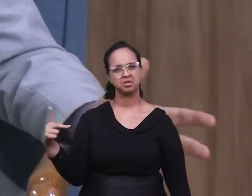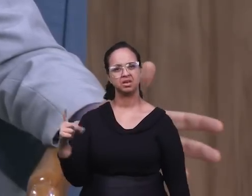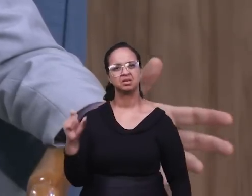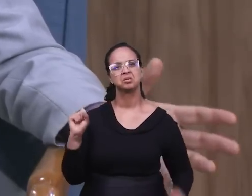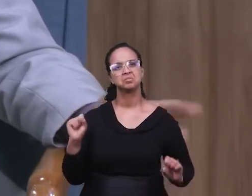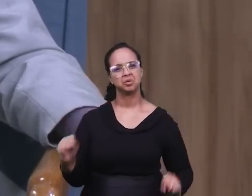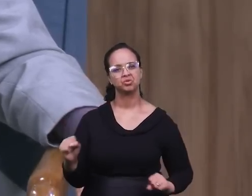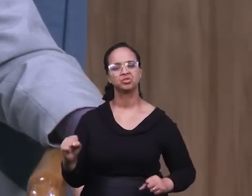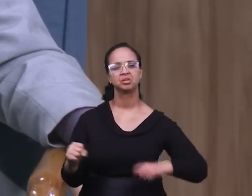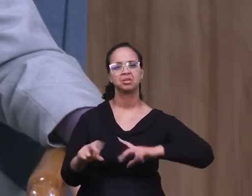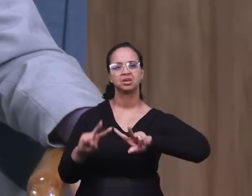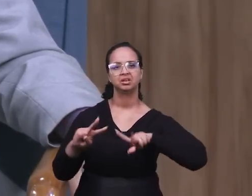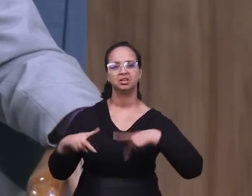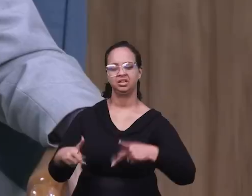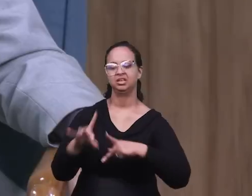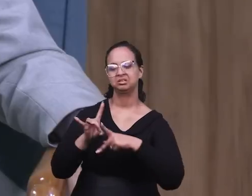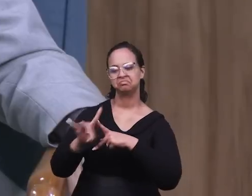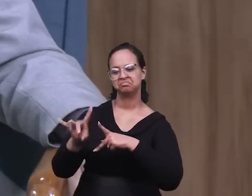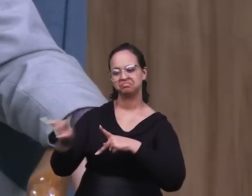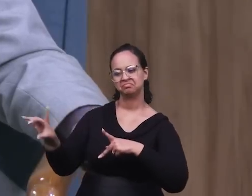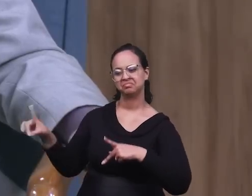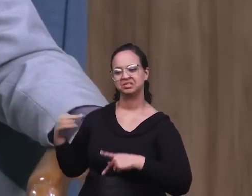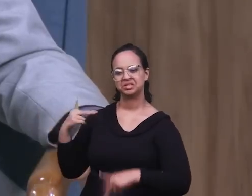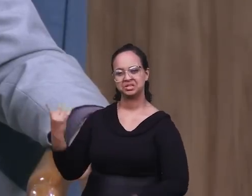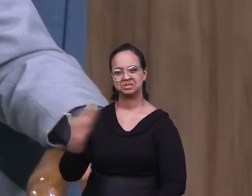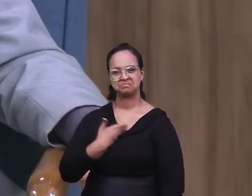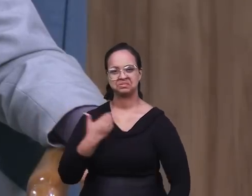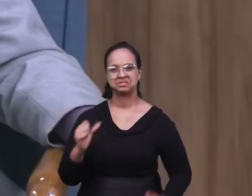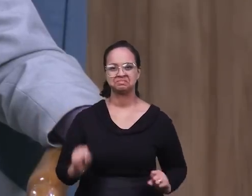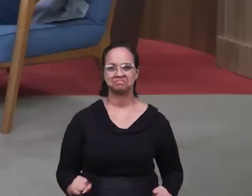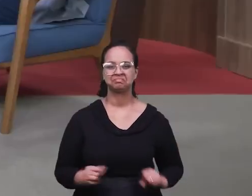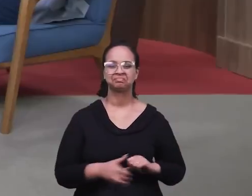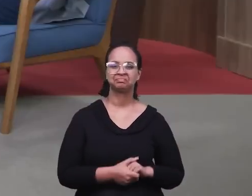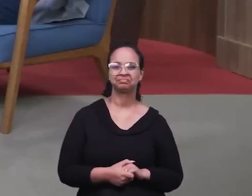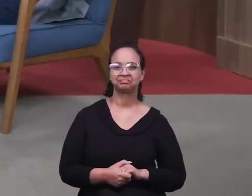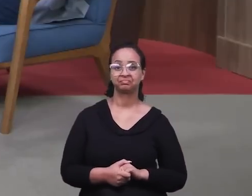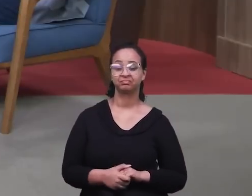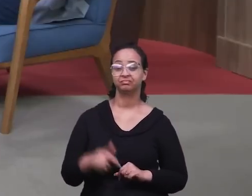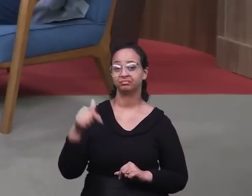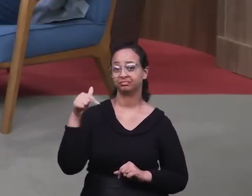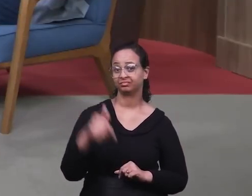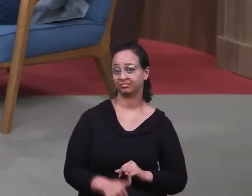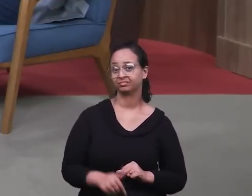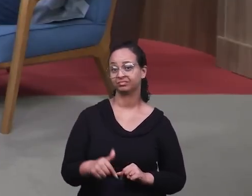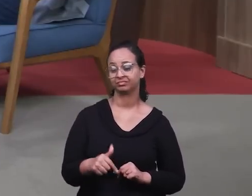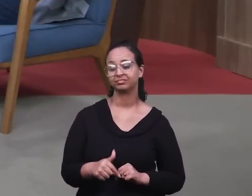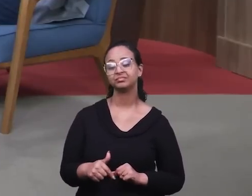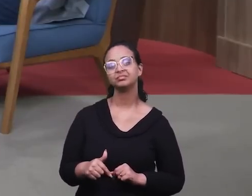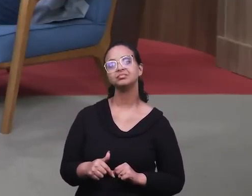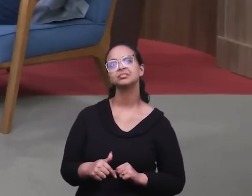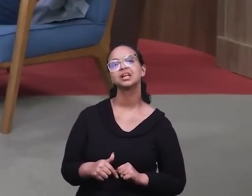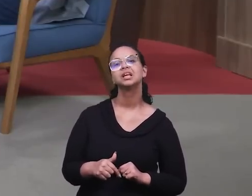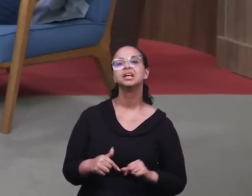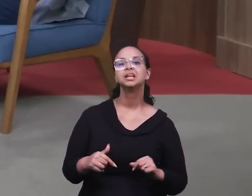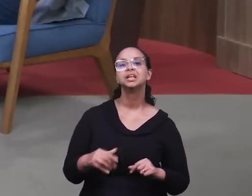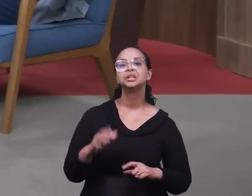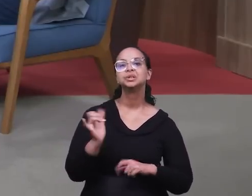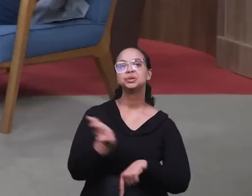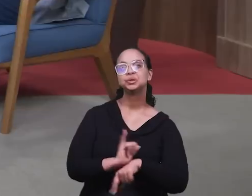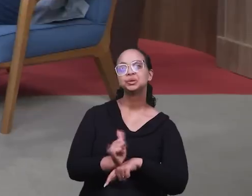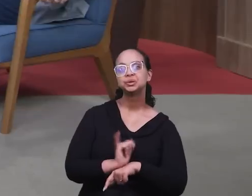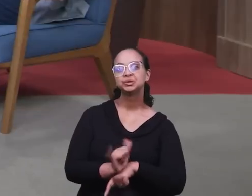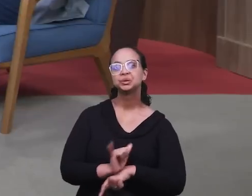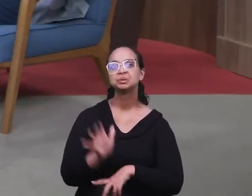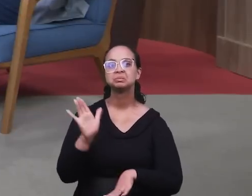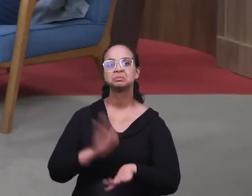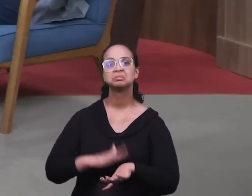Se quiser, também pode compartilhar os nossos conteúdos com pessoas que você conhece. E aqui no canal da Igreja Cristã Maranata no YouTube, a cada